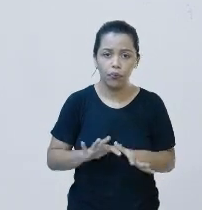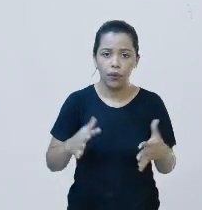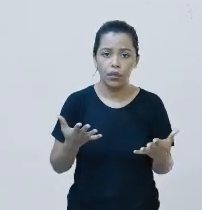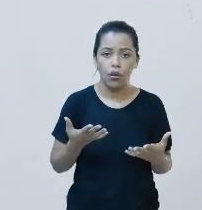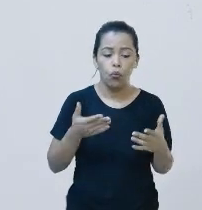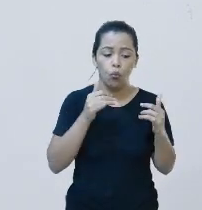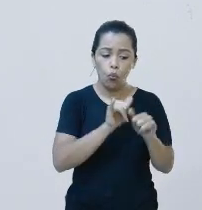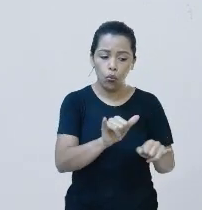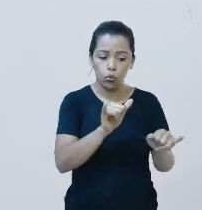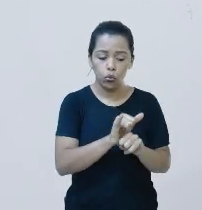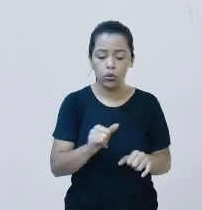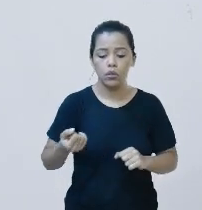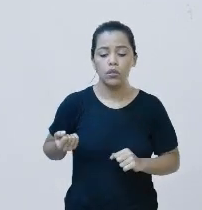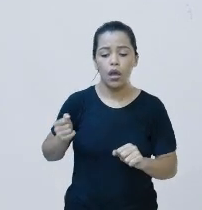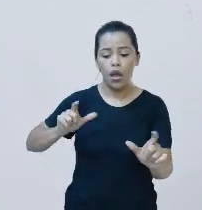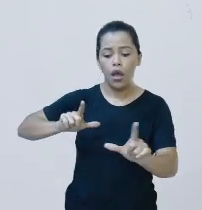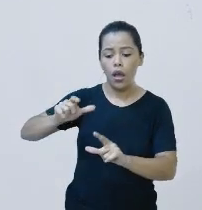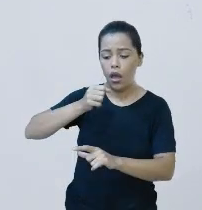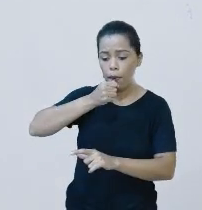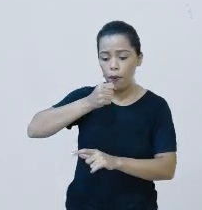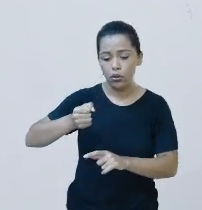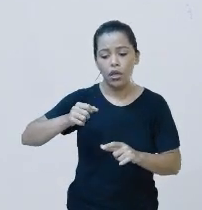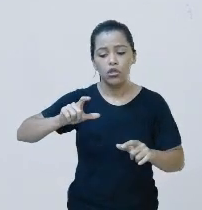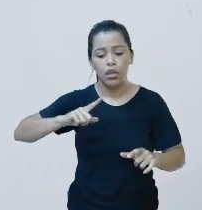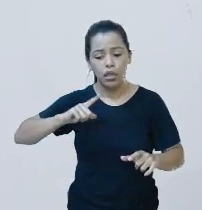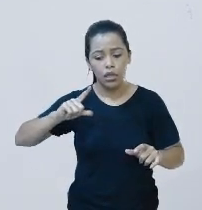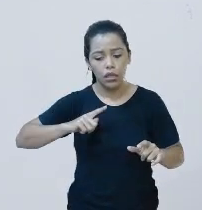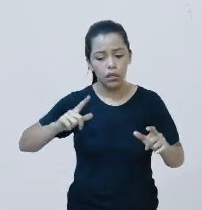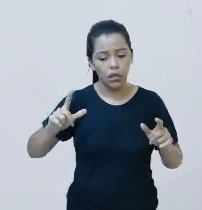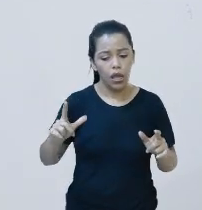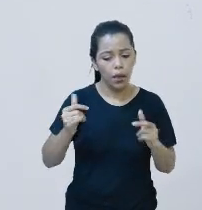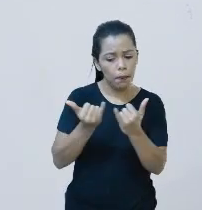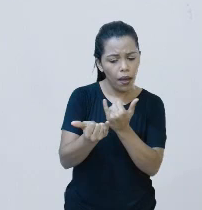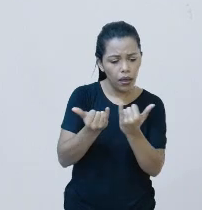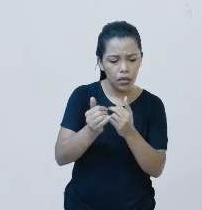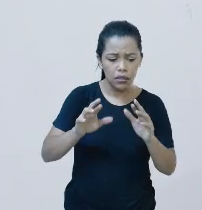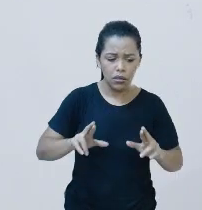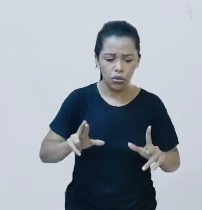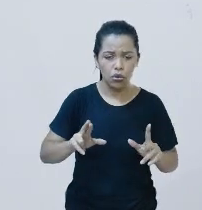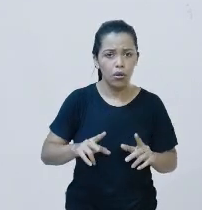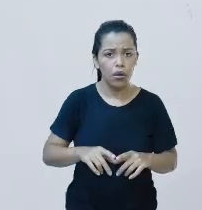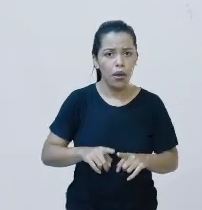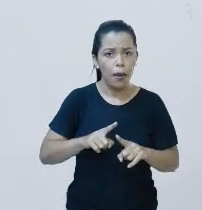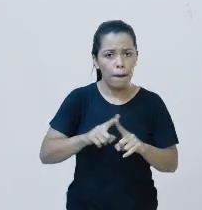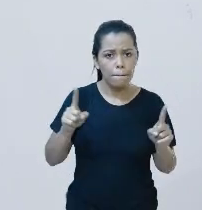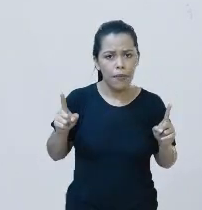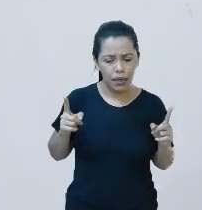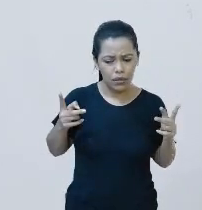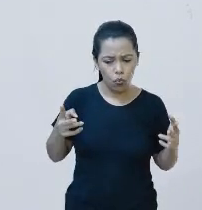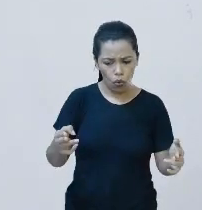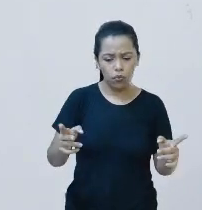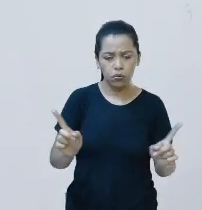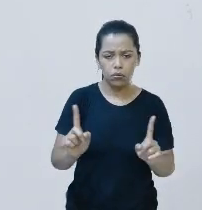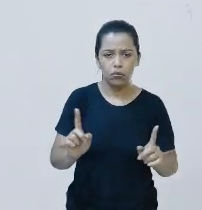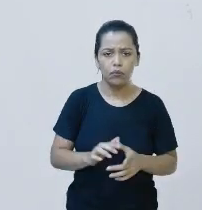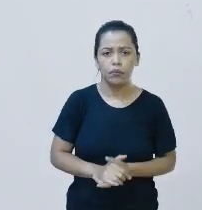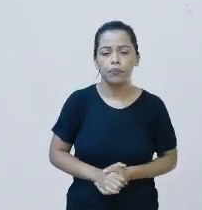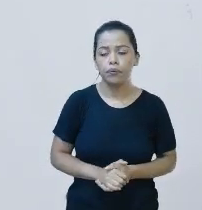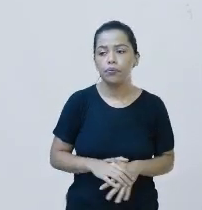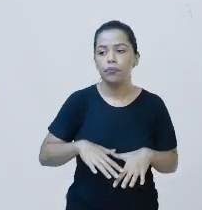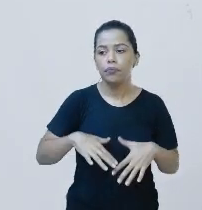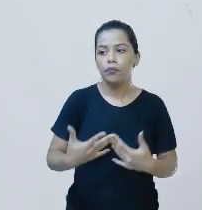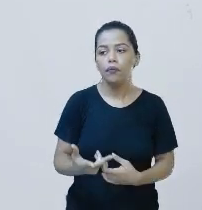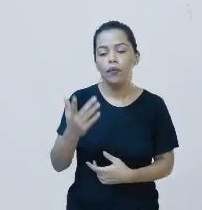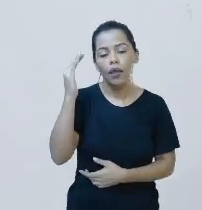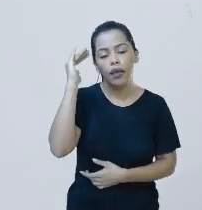notícia e reportagem têm semelhança, mas não são iguais, tá certo? Para entender como funciona